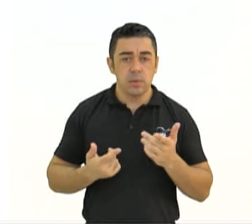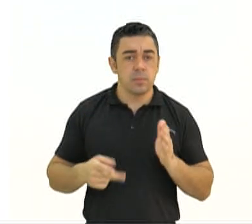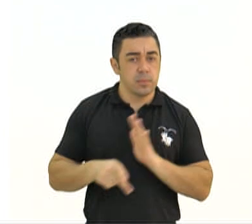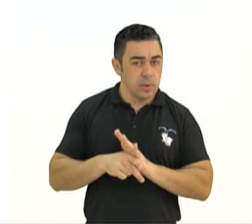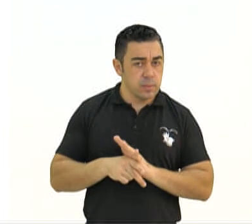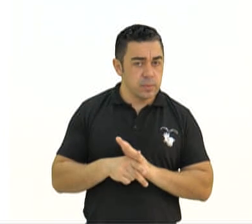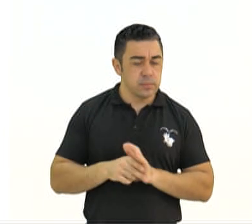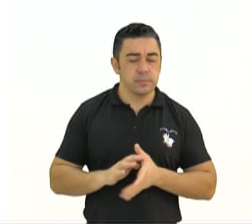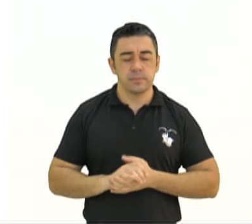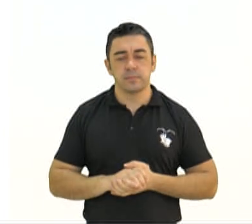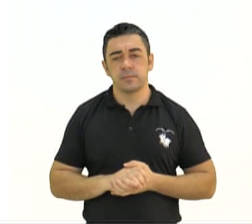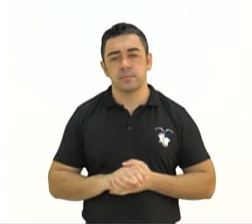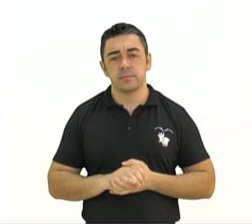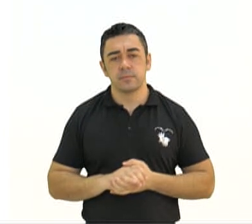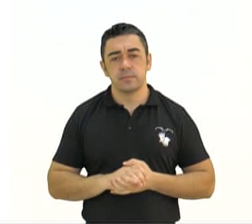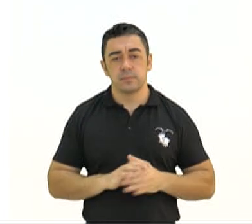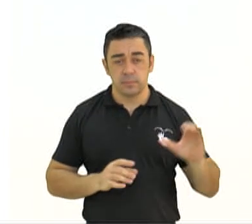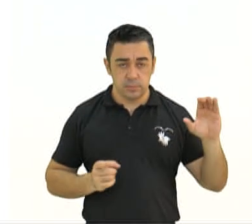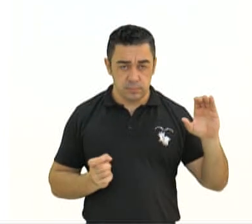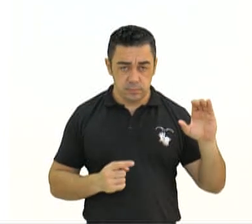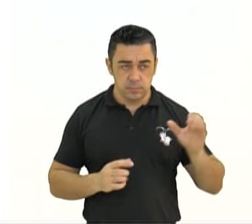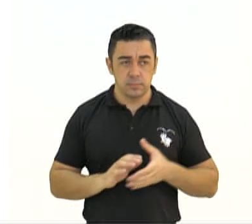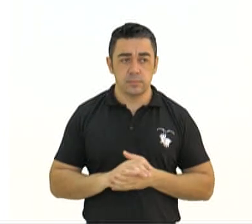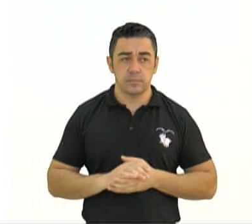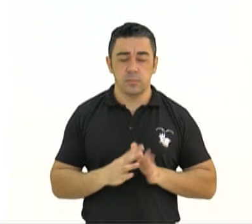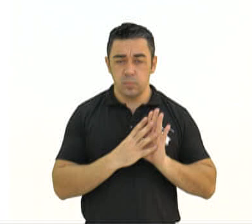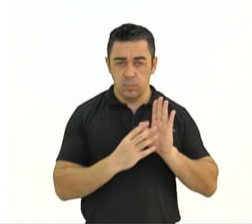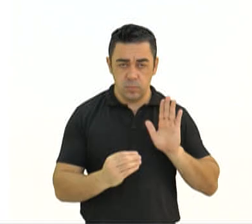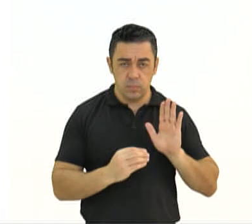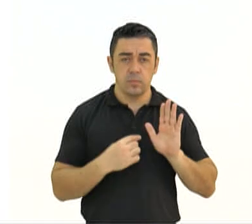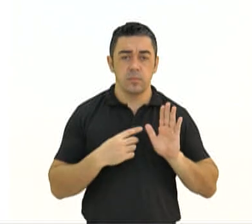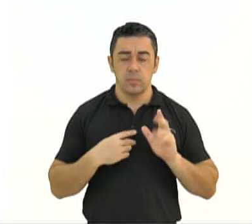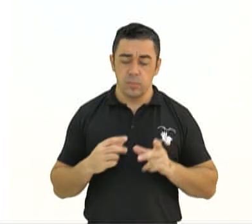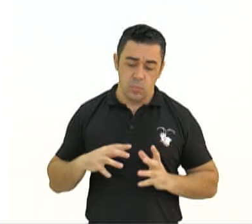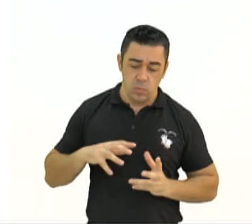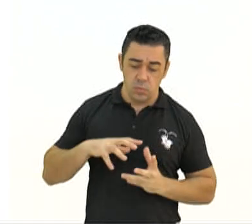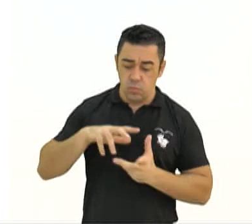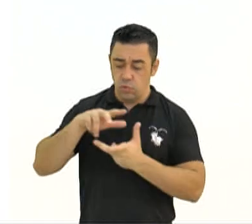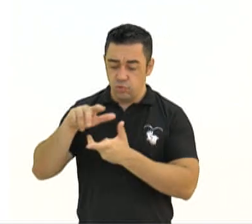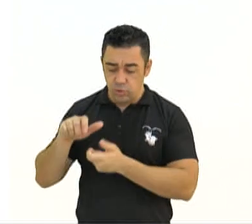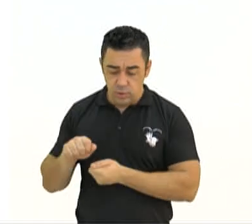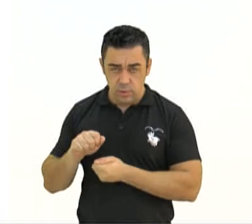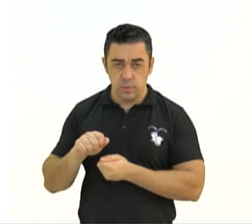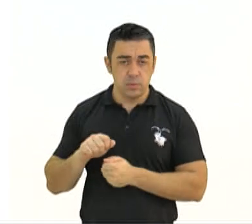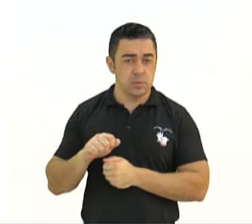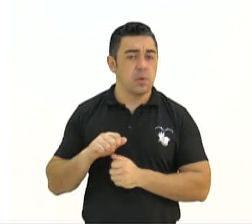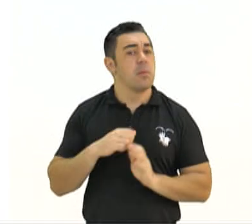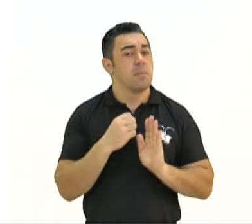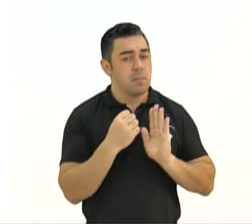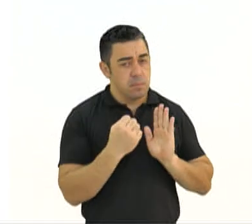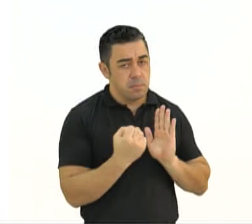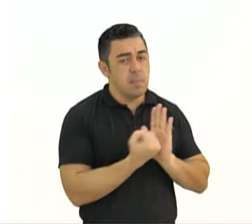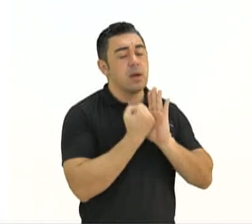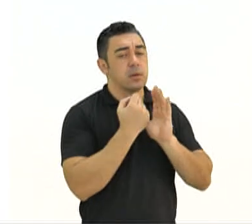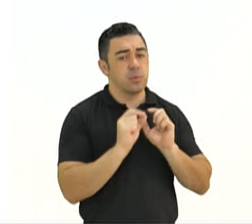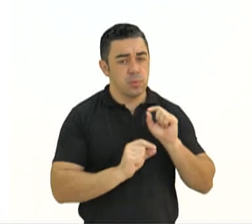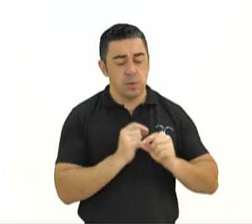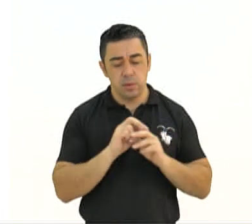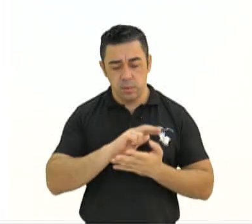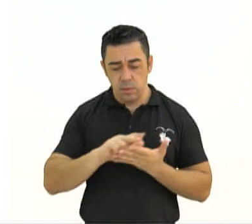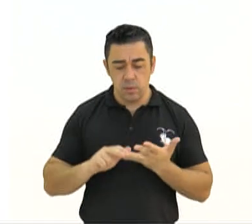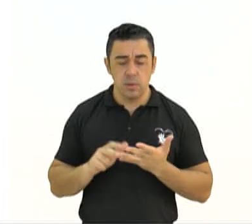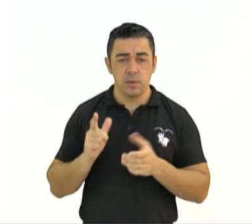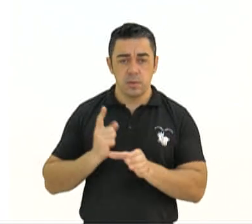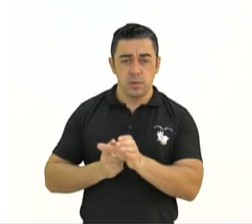semelhantes. Letra C. O modelo de consumo mundializado deixa marcas evidentes no espaço das